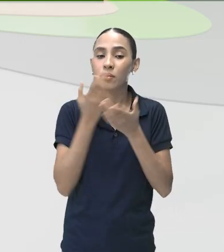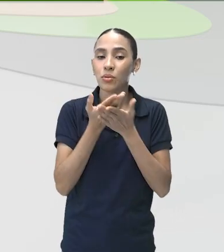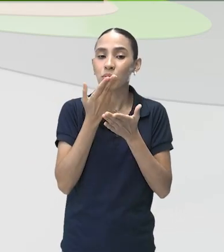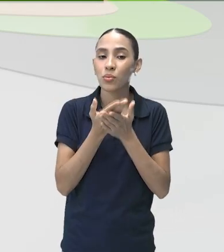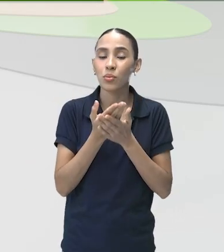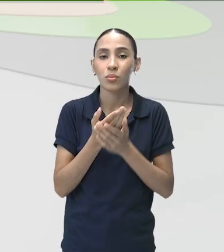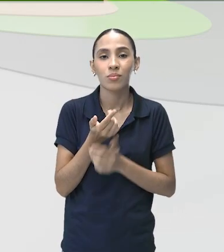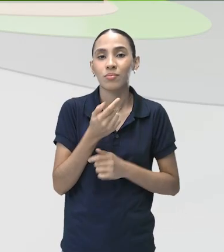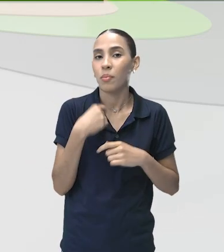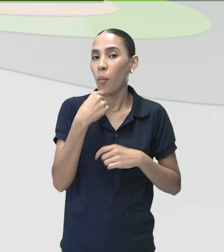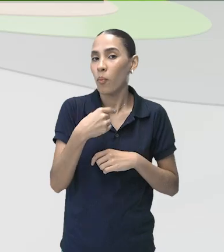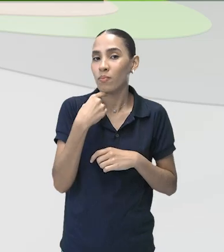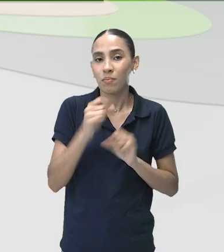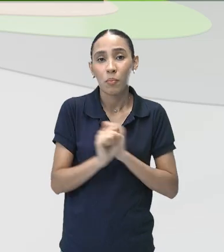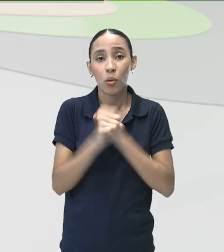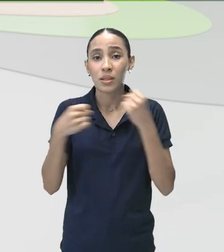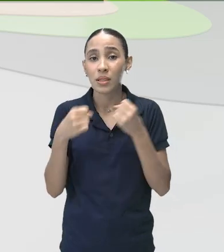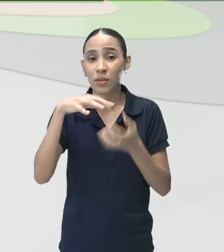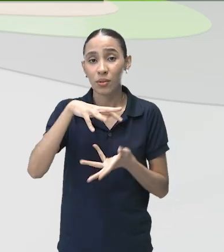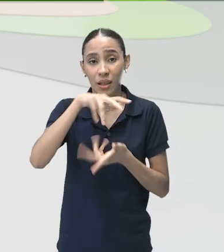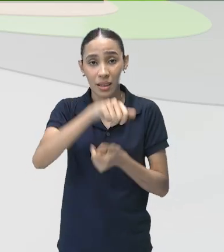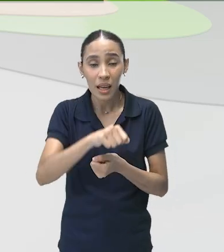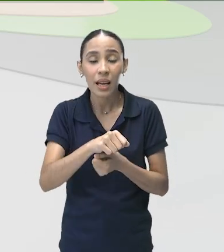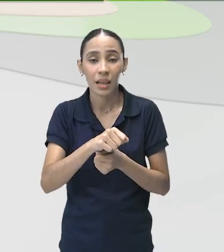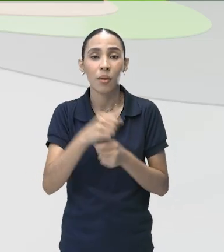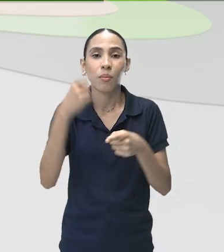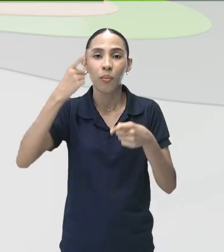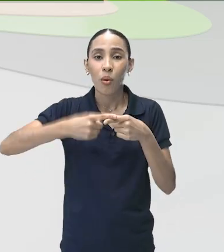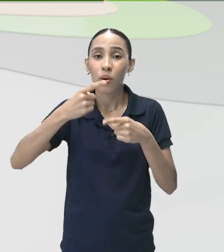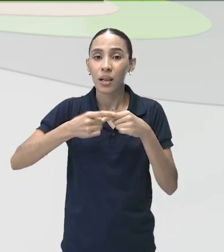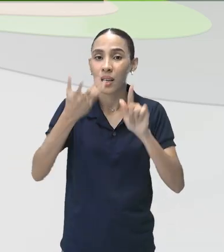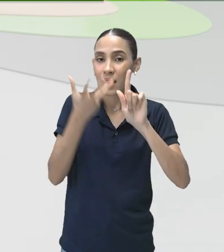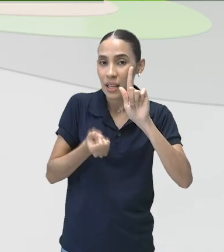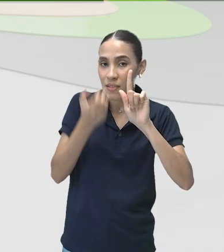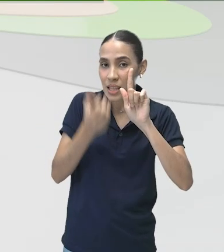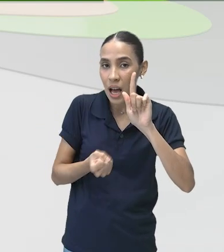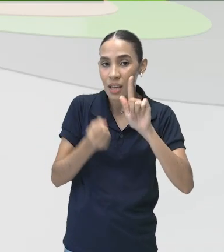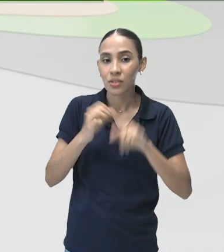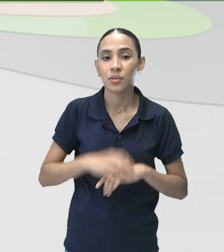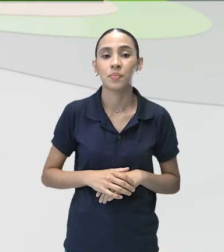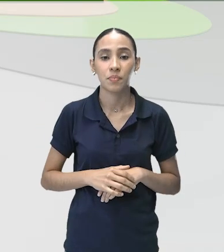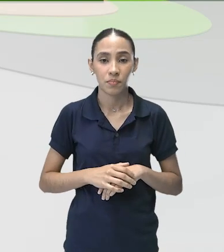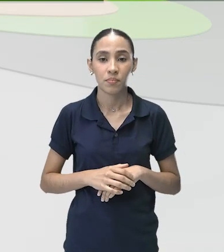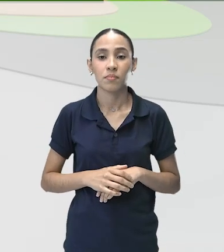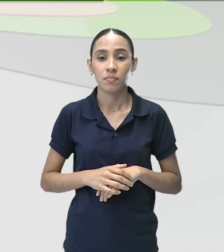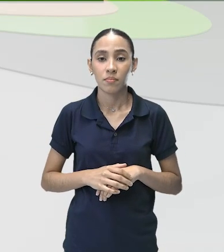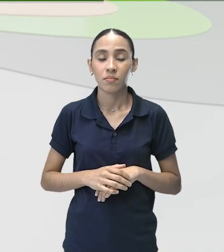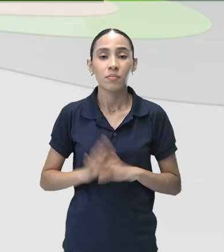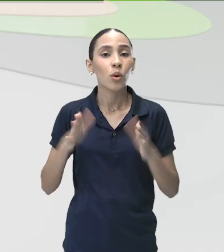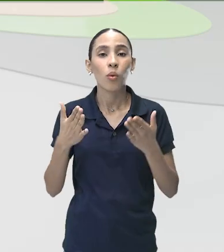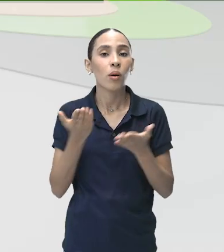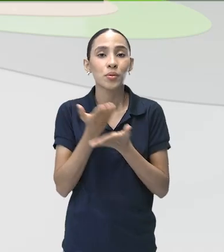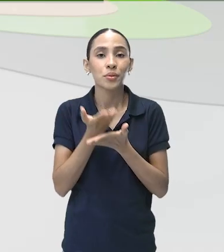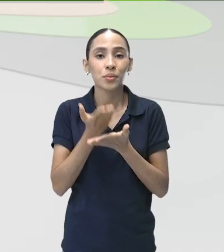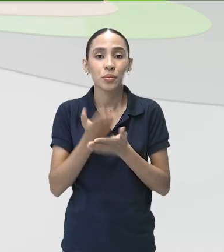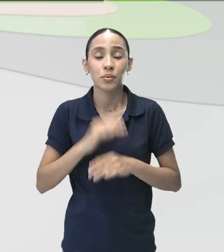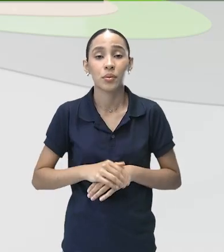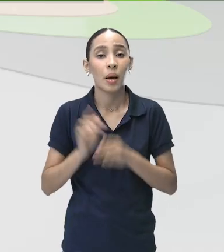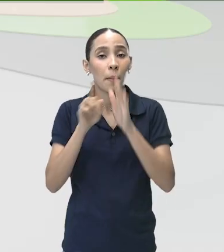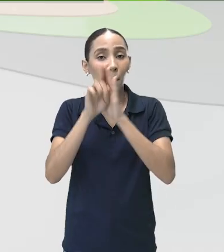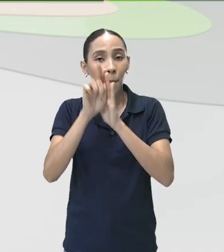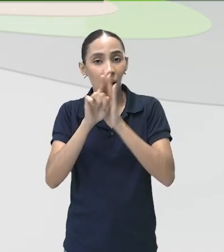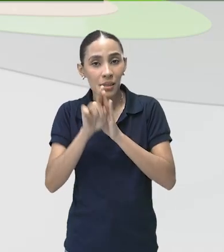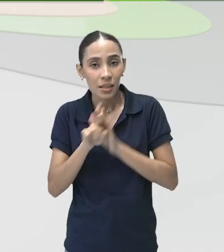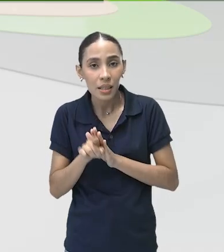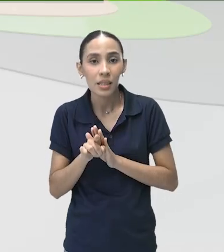estudos que não seriam possíveis na Terra justamente pela nossa força gravitacional. Que estudos são esses?